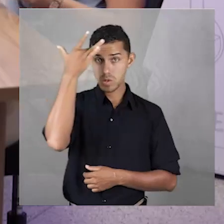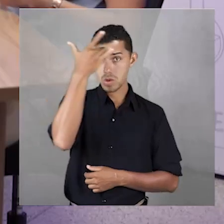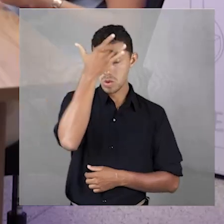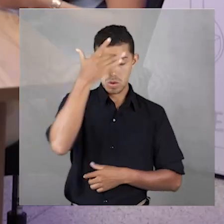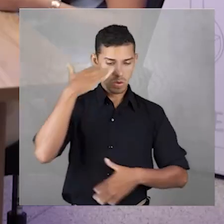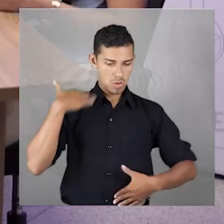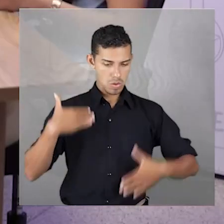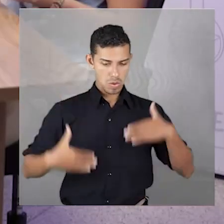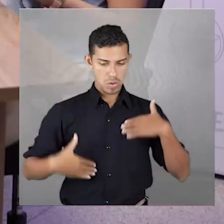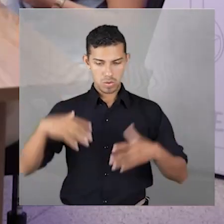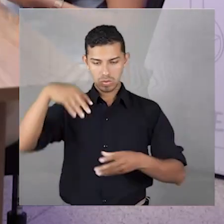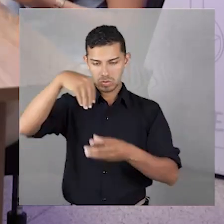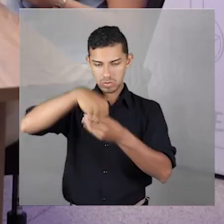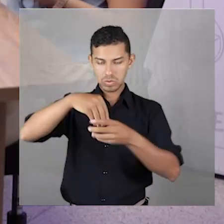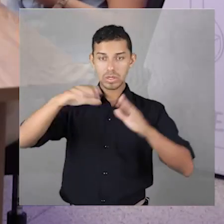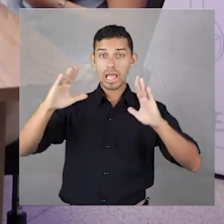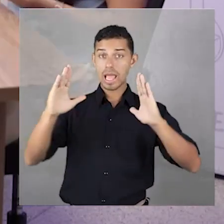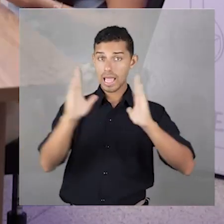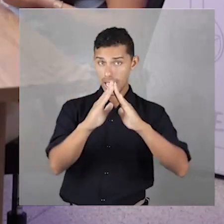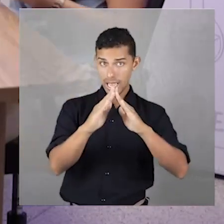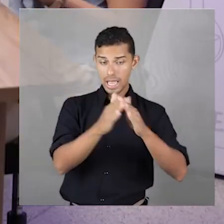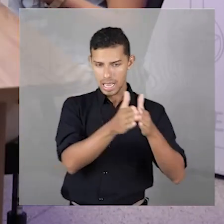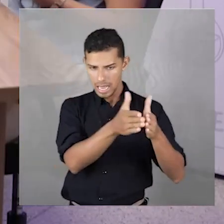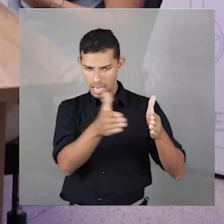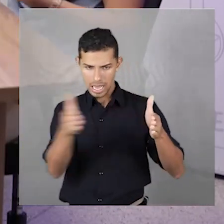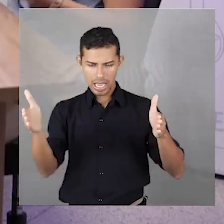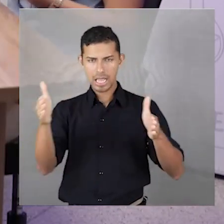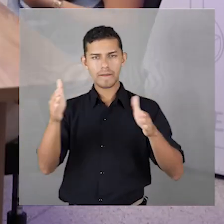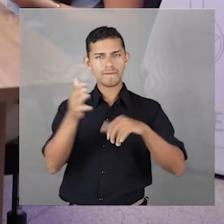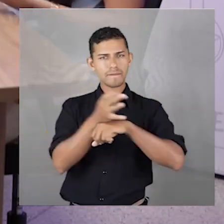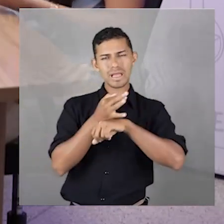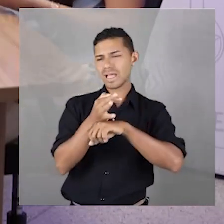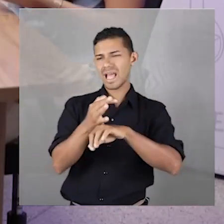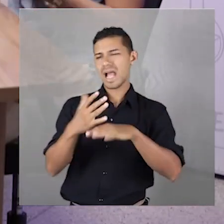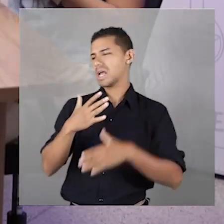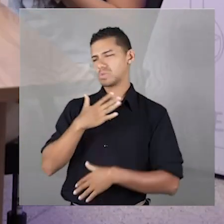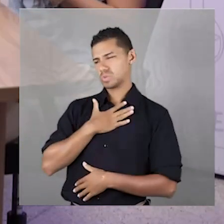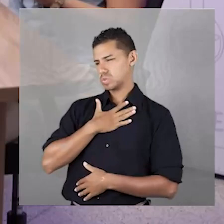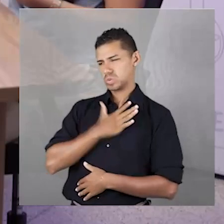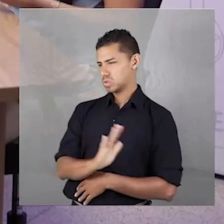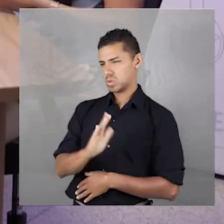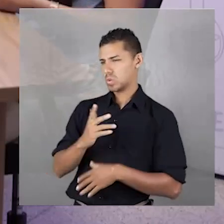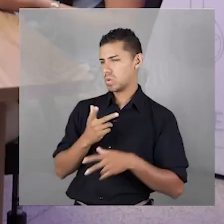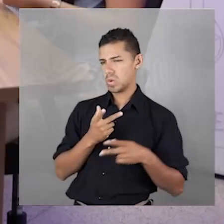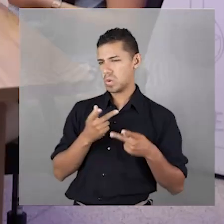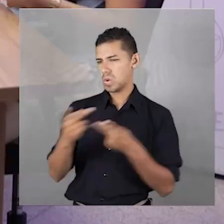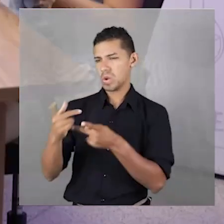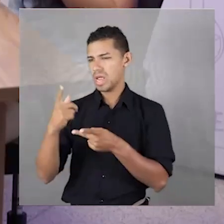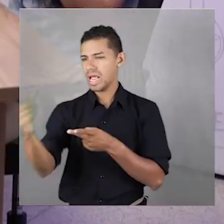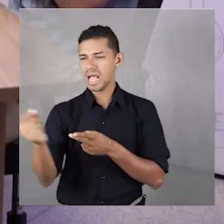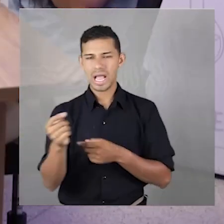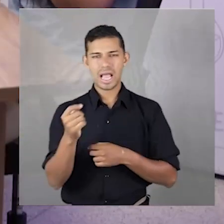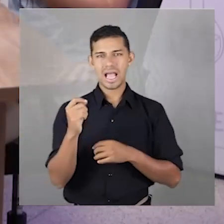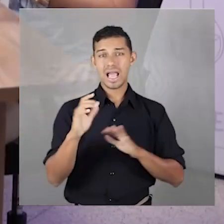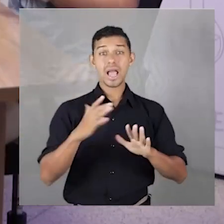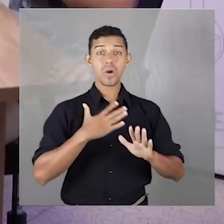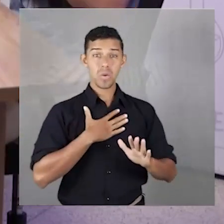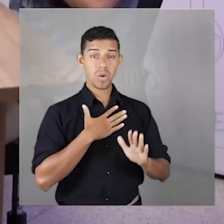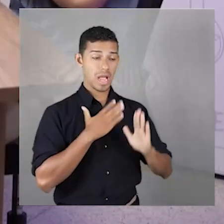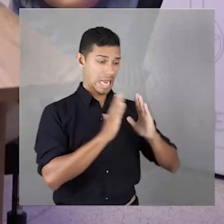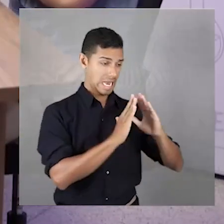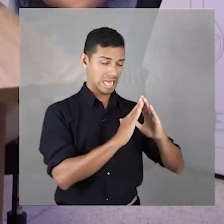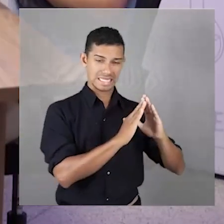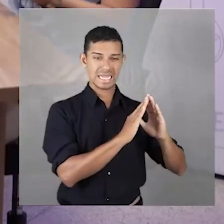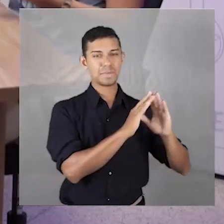física dentro de casa nesse período de férias. Pessoal que não gosta muito de sair, que gosta de curtir a casa, né? Porque já sai muito